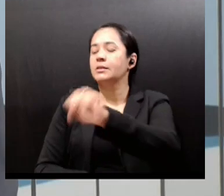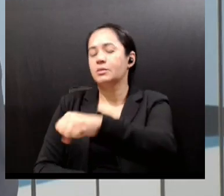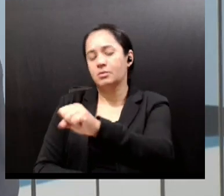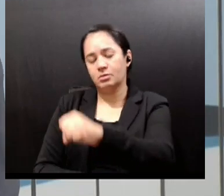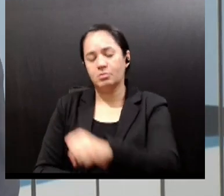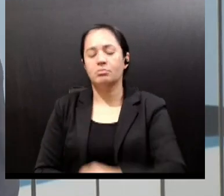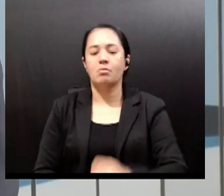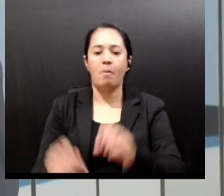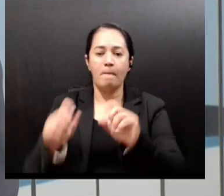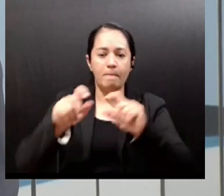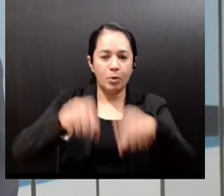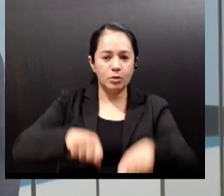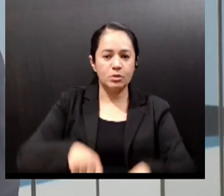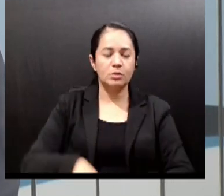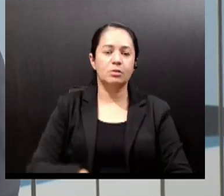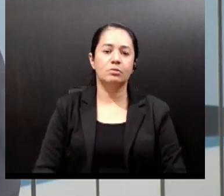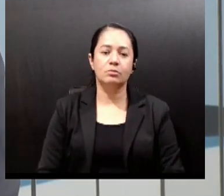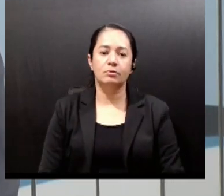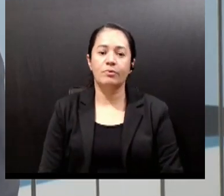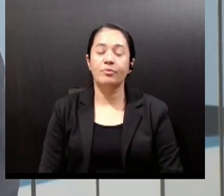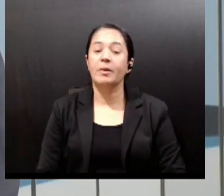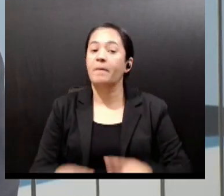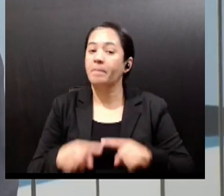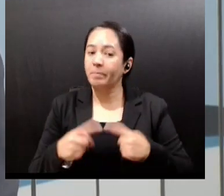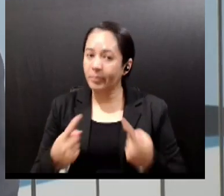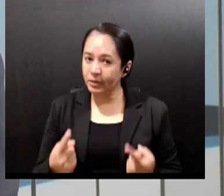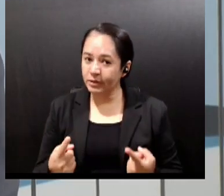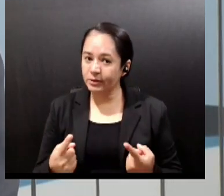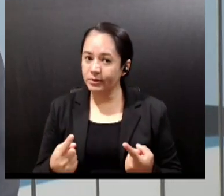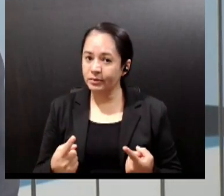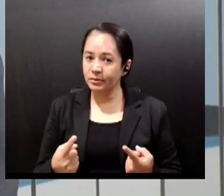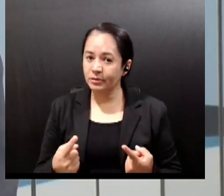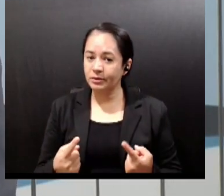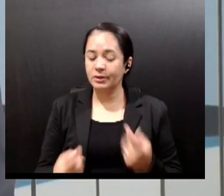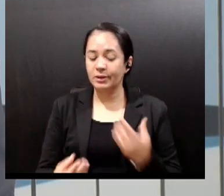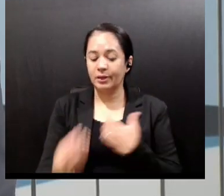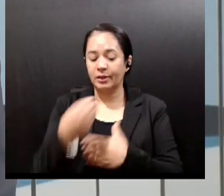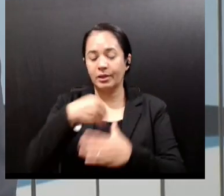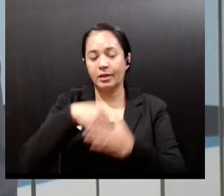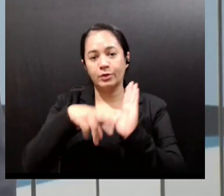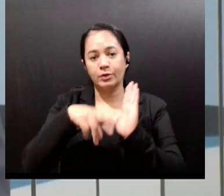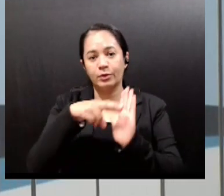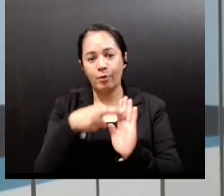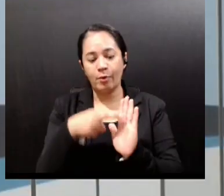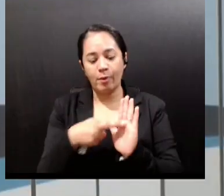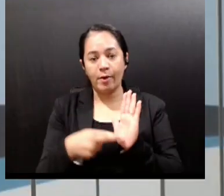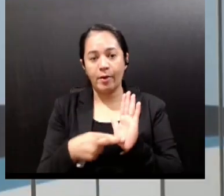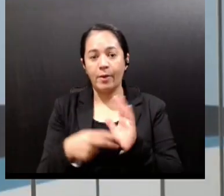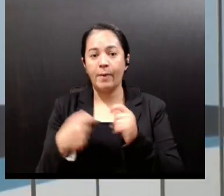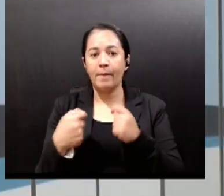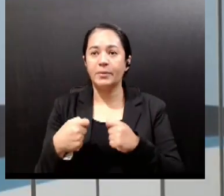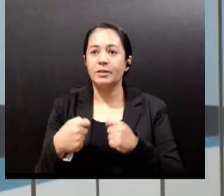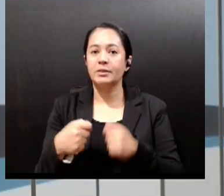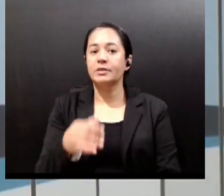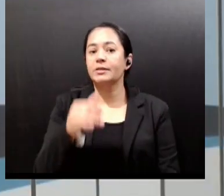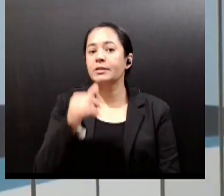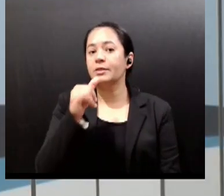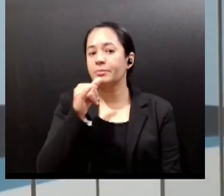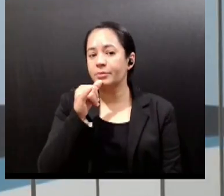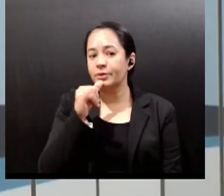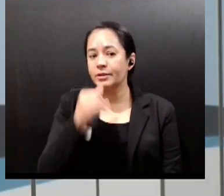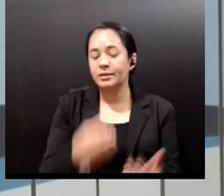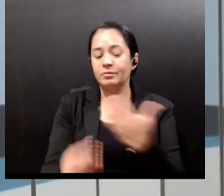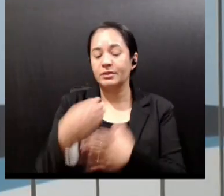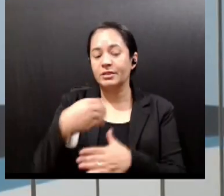sim, desde que na regulamentação tenha, por exemplo, que os dados que